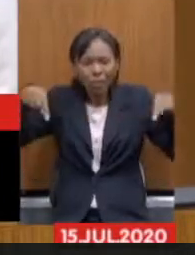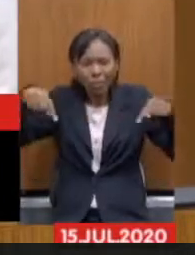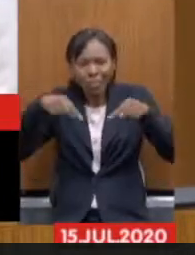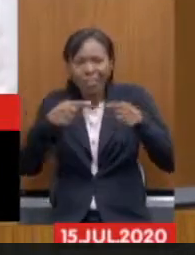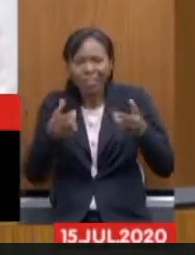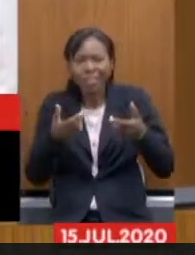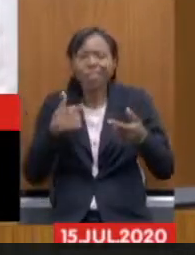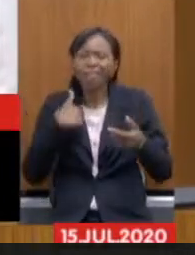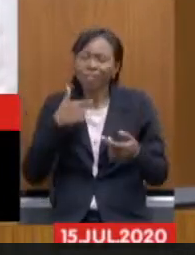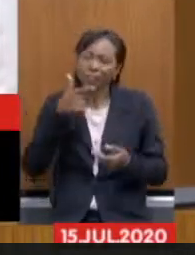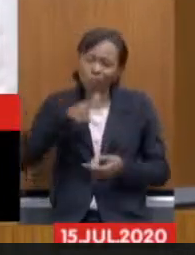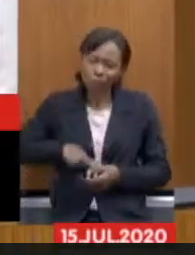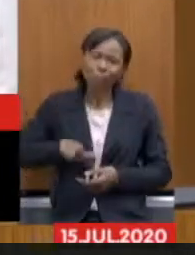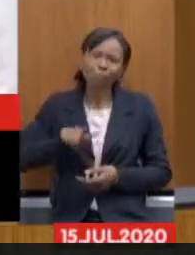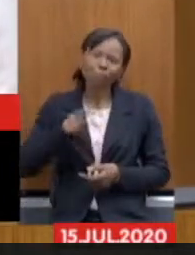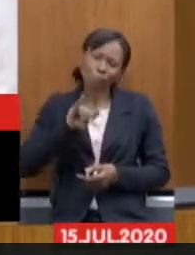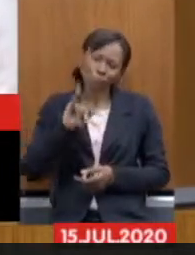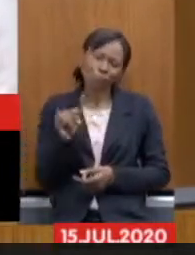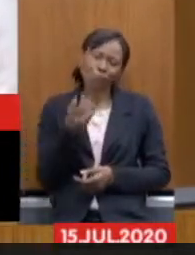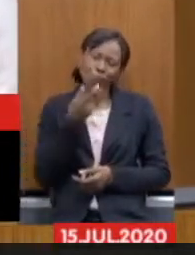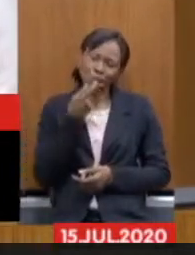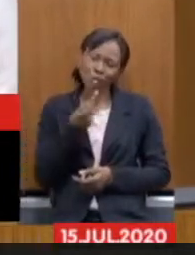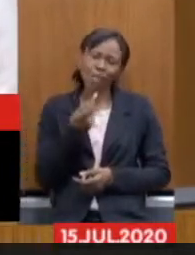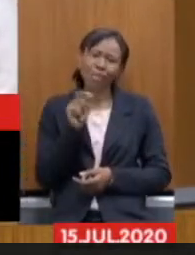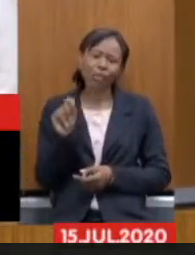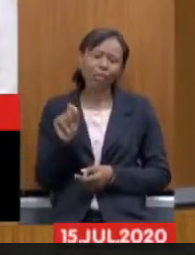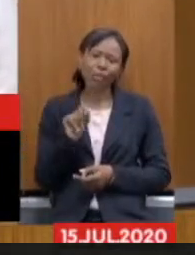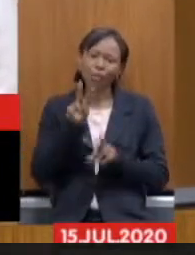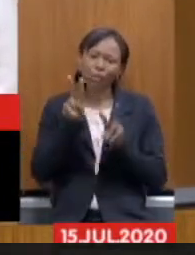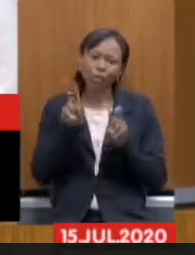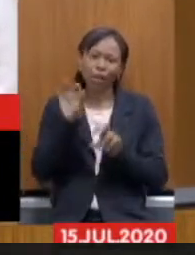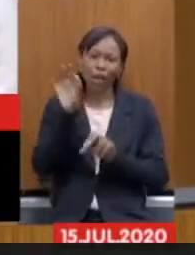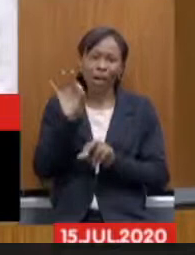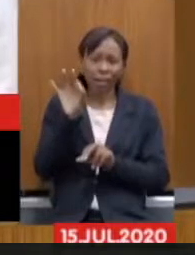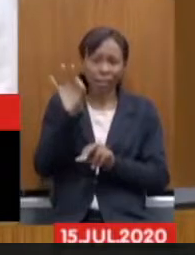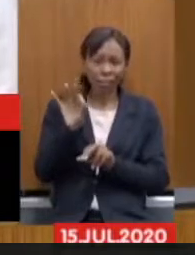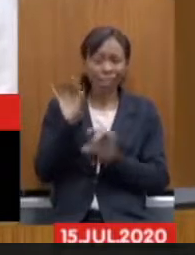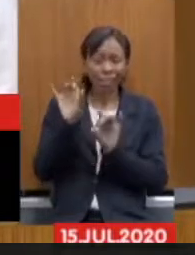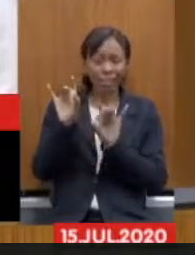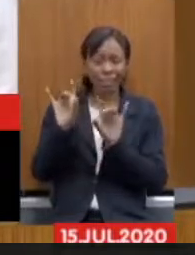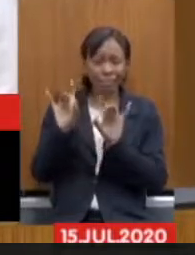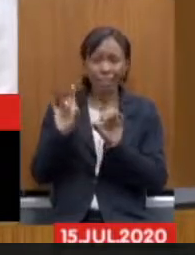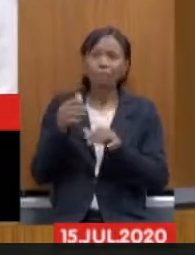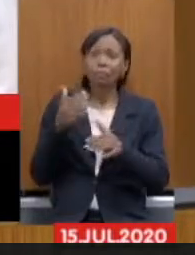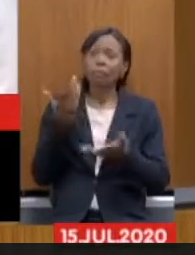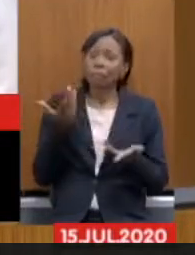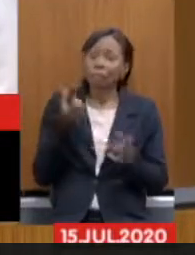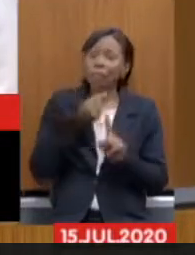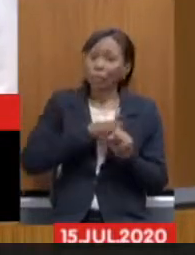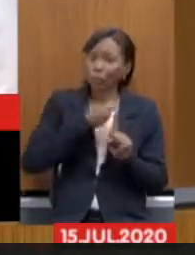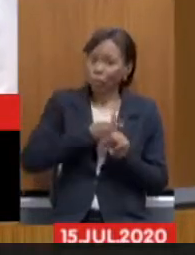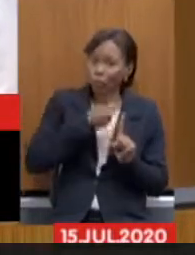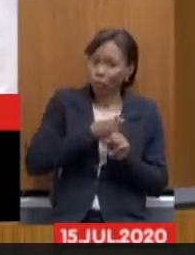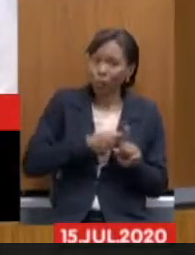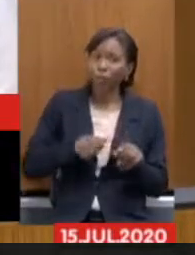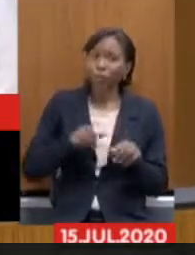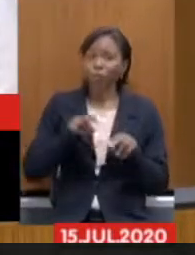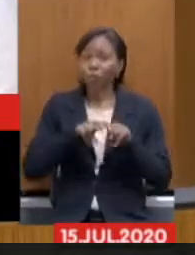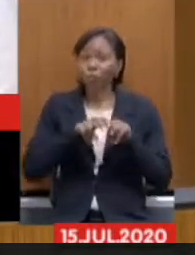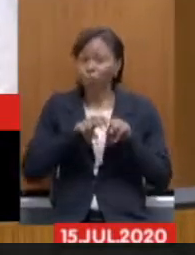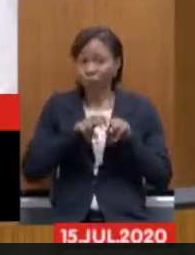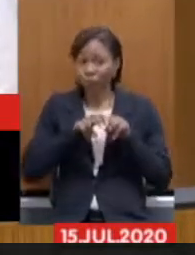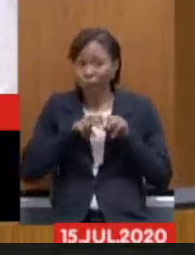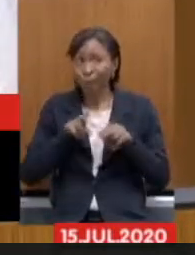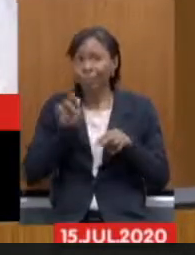reforçar sobre a nossa questão com relação a líquido extraordinária a nossa briga com relação às áreas também